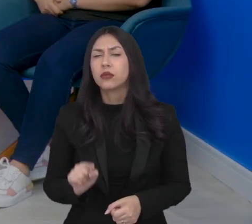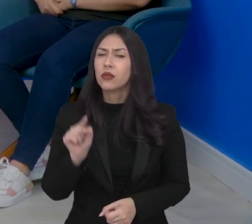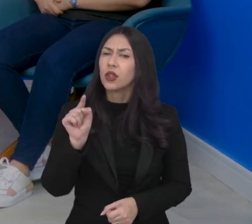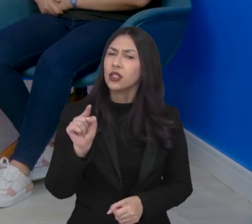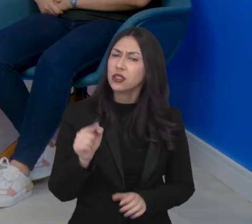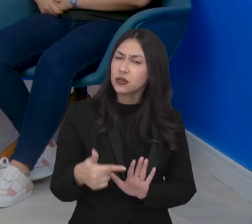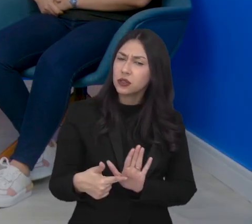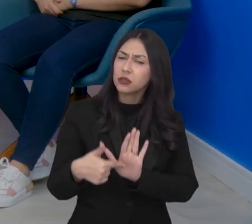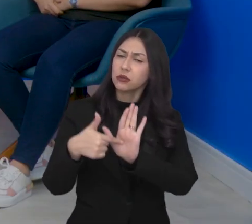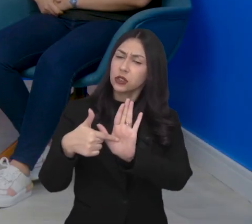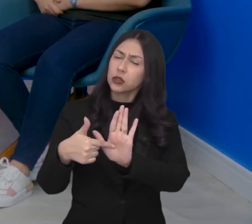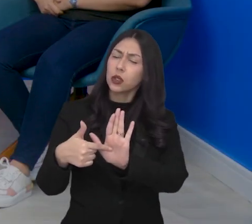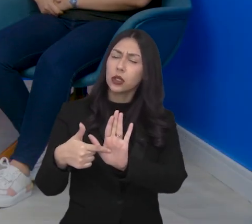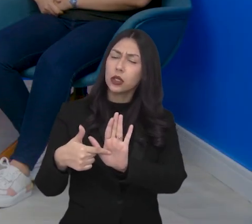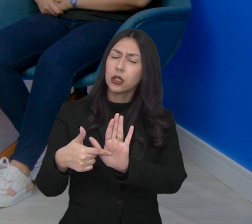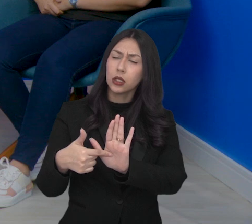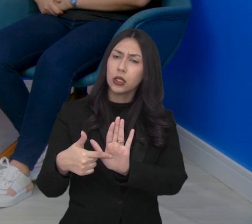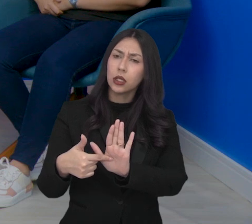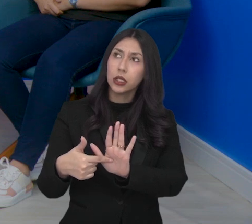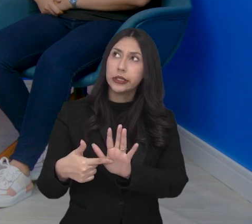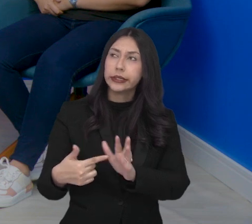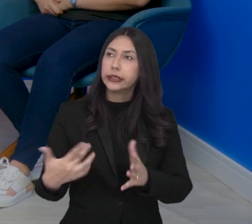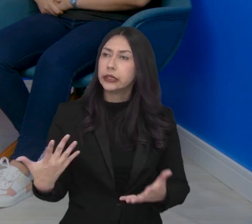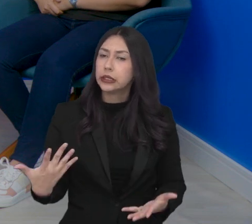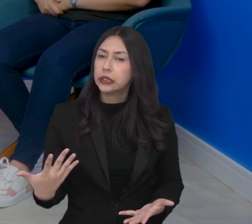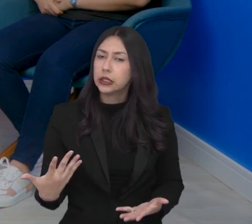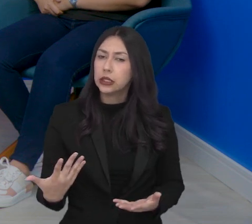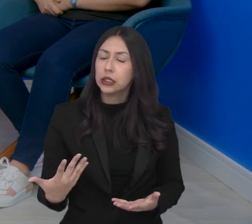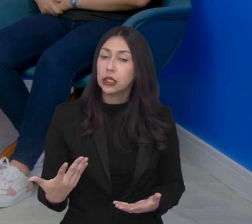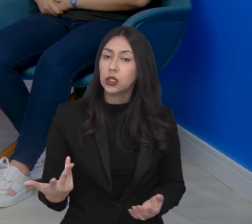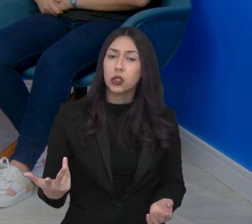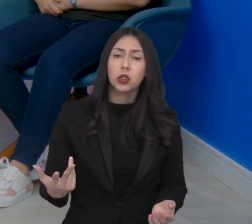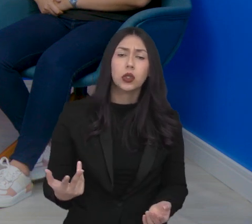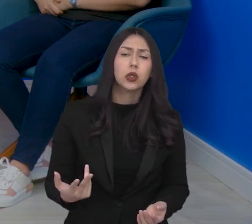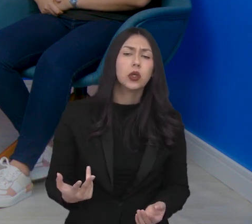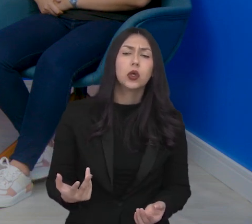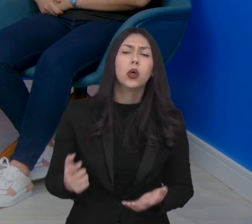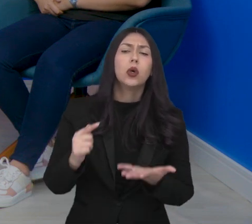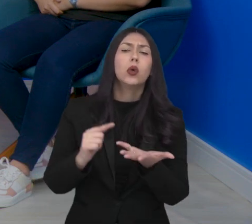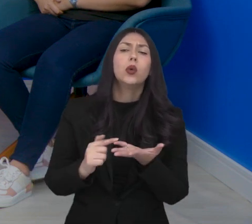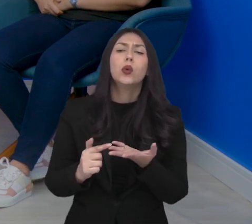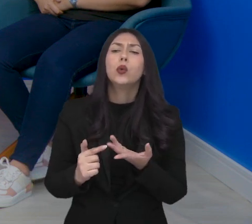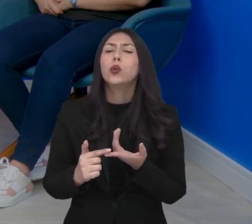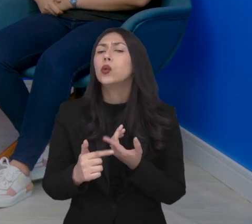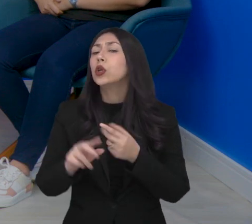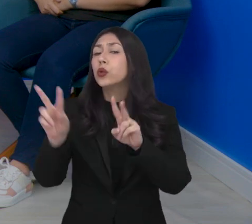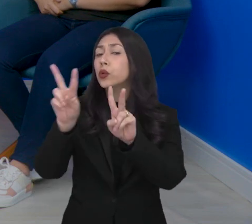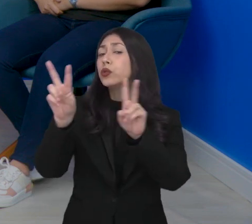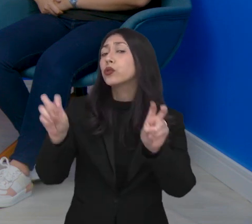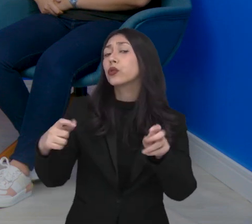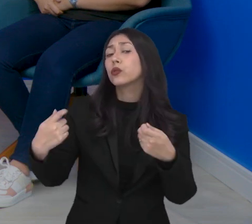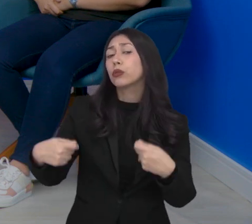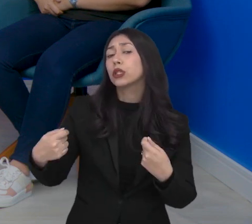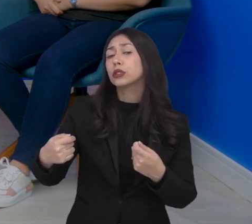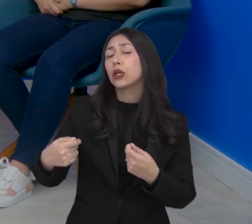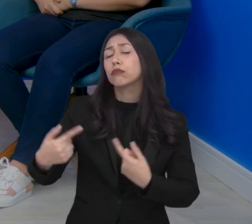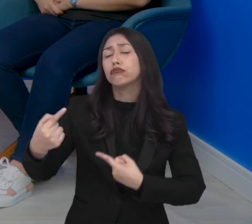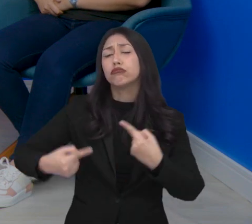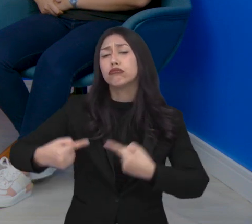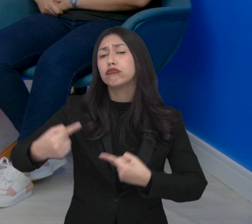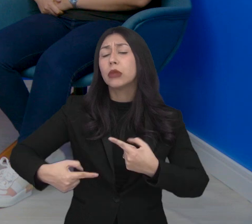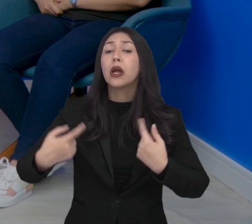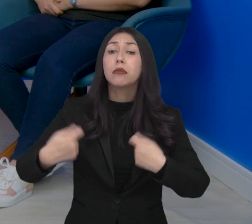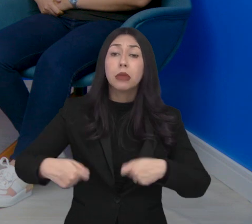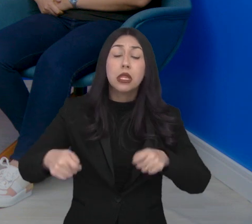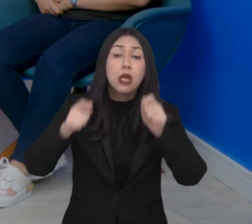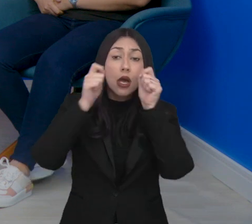esse ponto que você levantou, Alexandre, quais outras pautas, outros caminhos devem ser discutidos? A gente tem